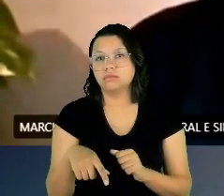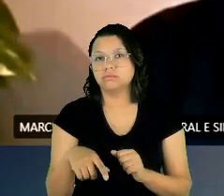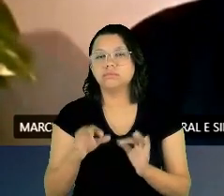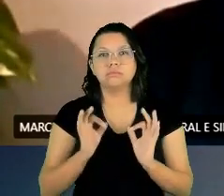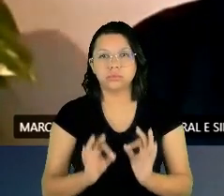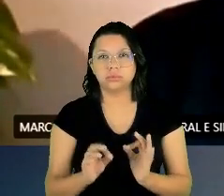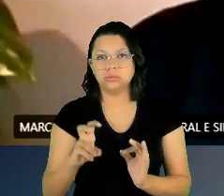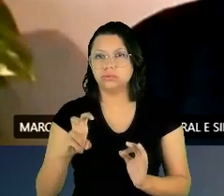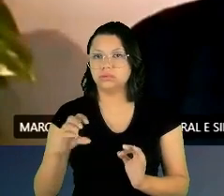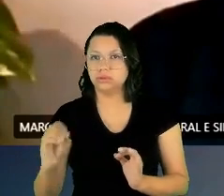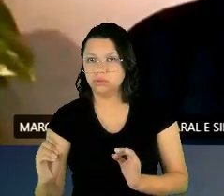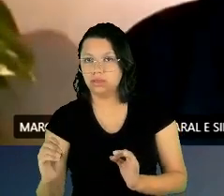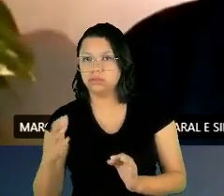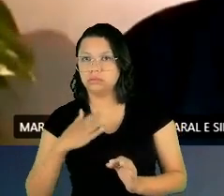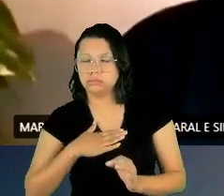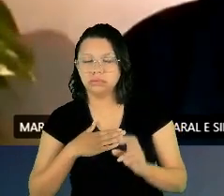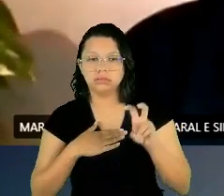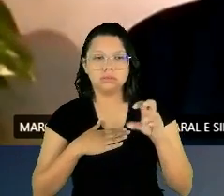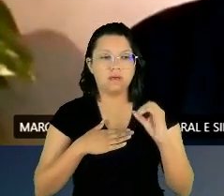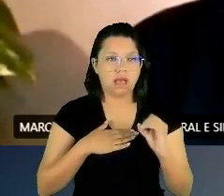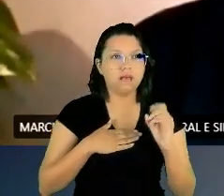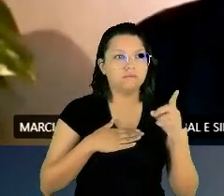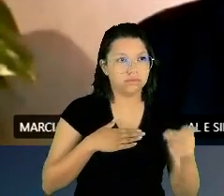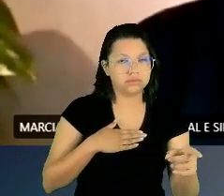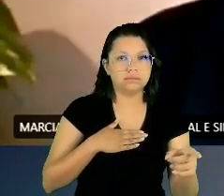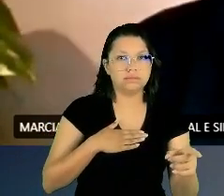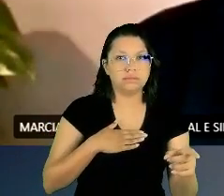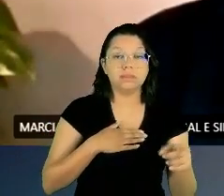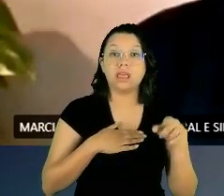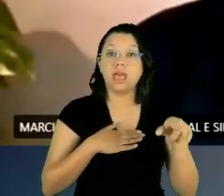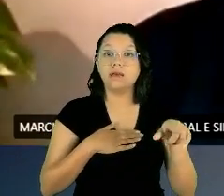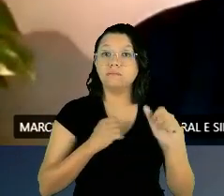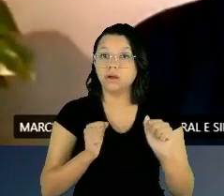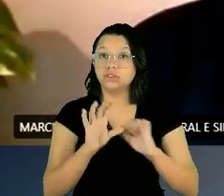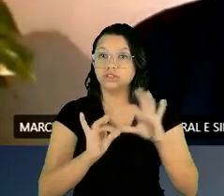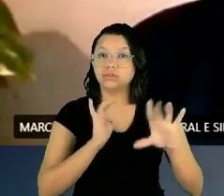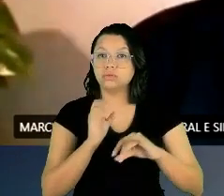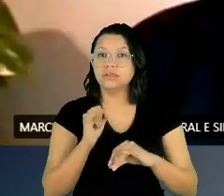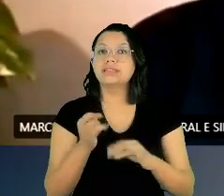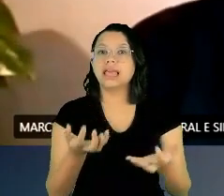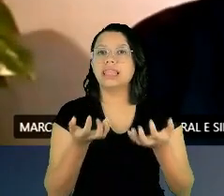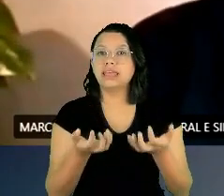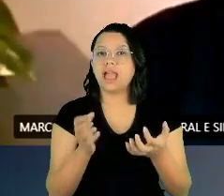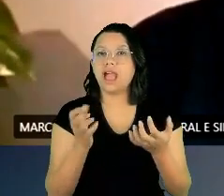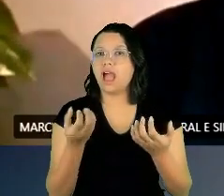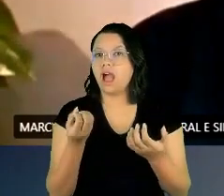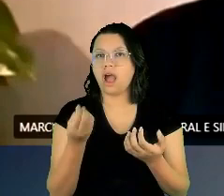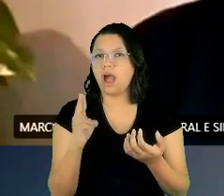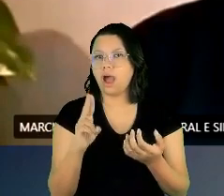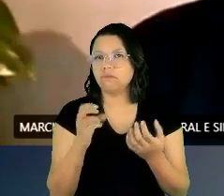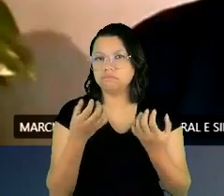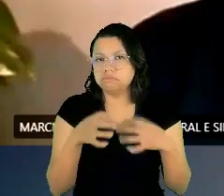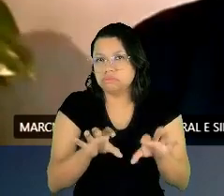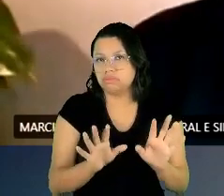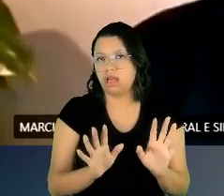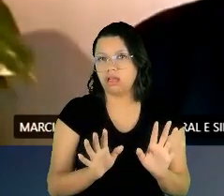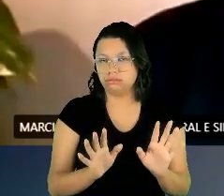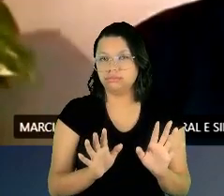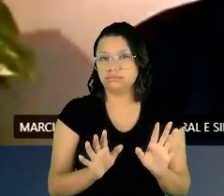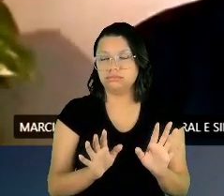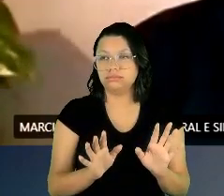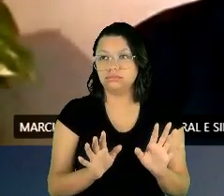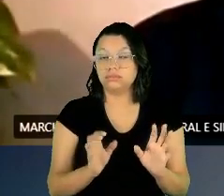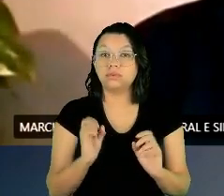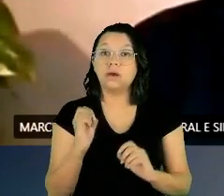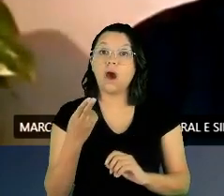ser justa, R$50 para mim, R$50 para a Márcia, por exemplo, e aí ela pode escolher se ela aceita ou se ela rejeita meus